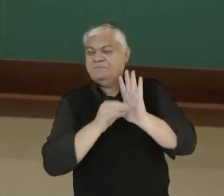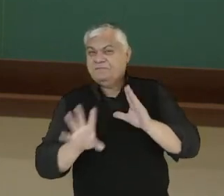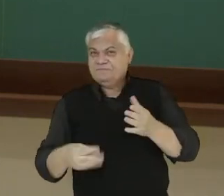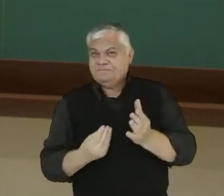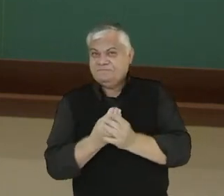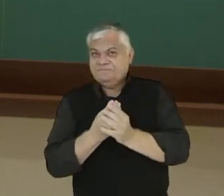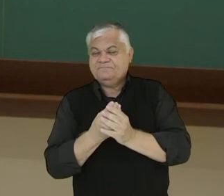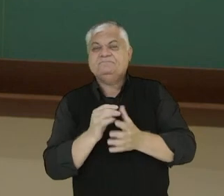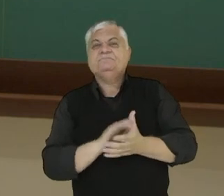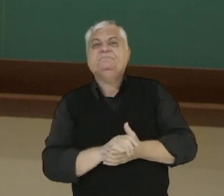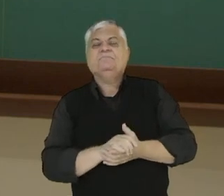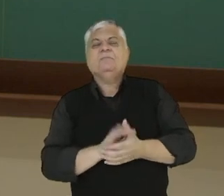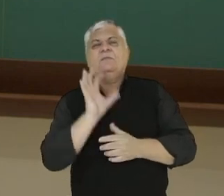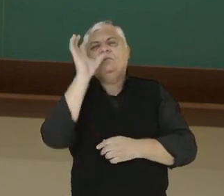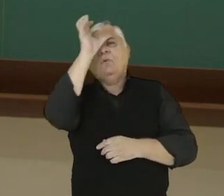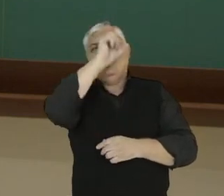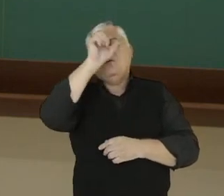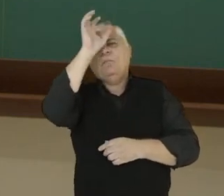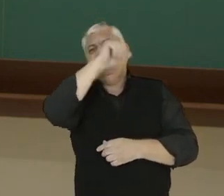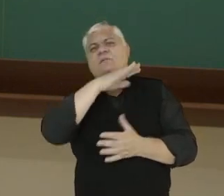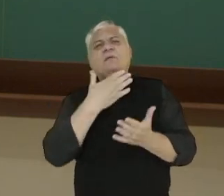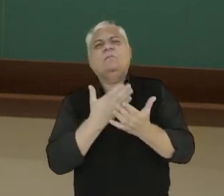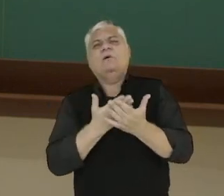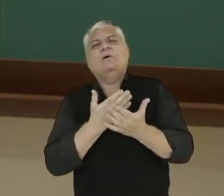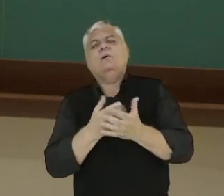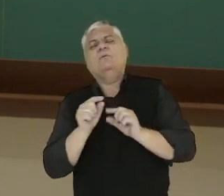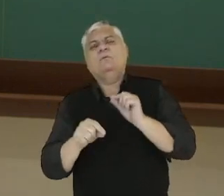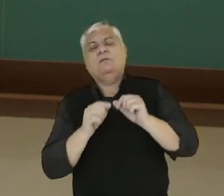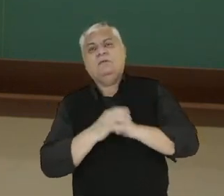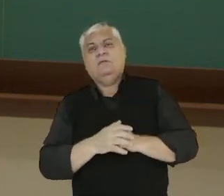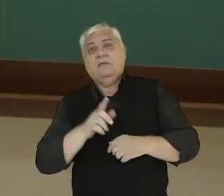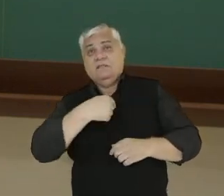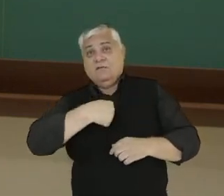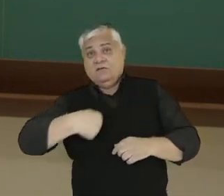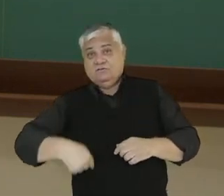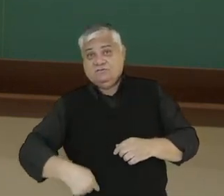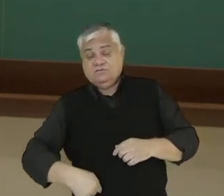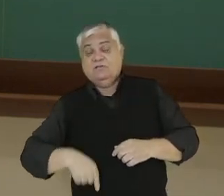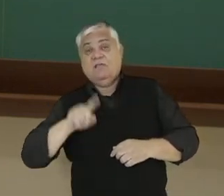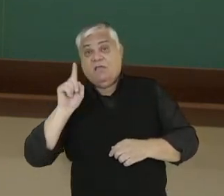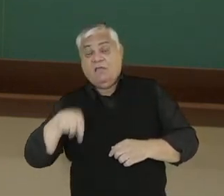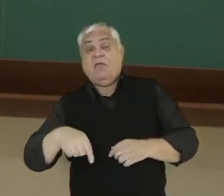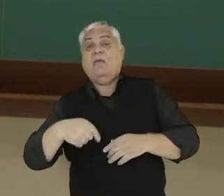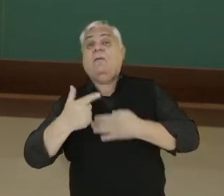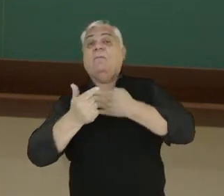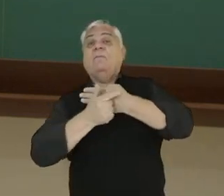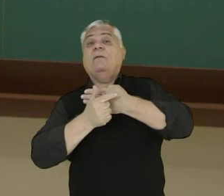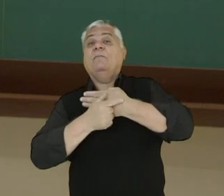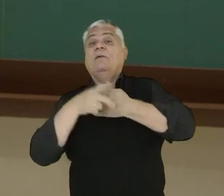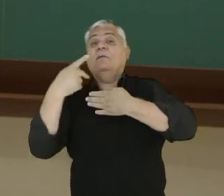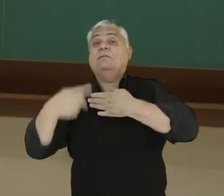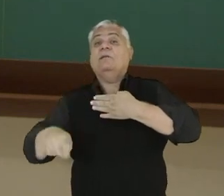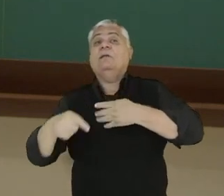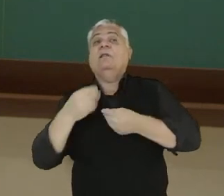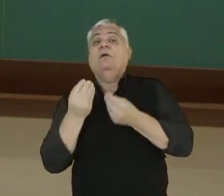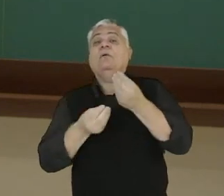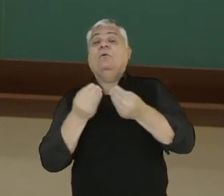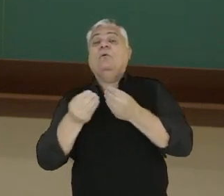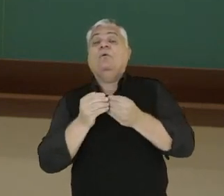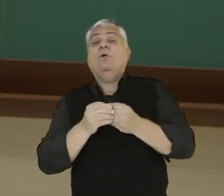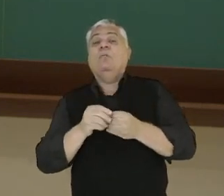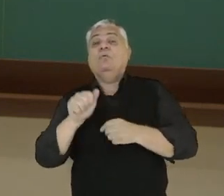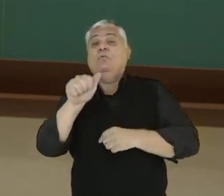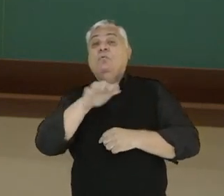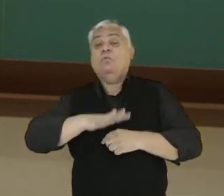só retomando o que a gente trabalhou na nossa aula de hoje, a China, então, qual o papel da China no contexto